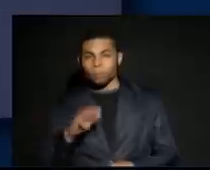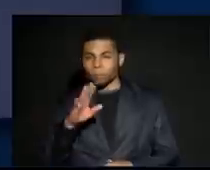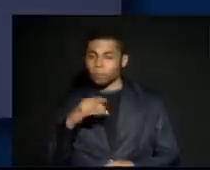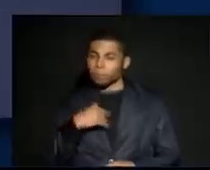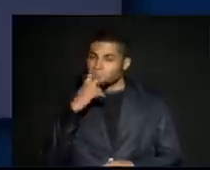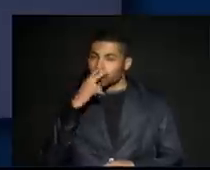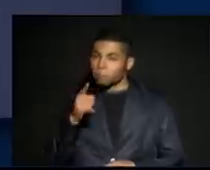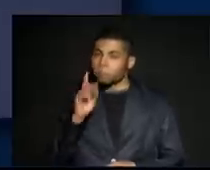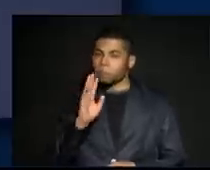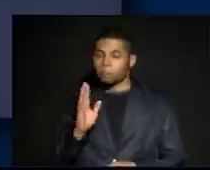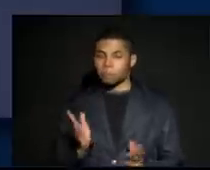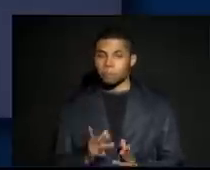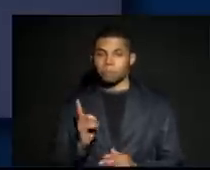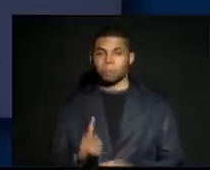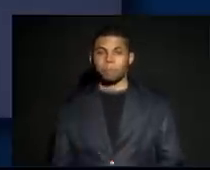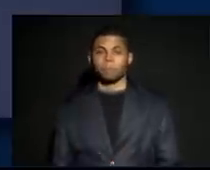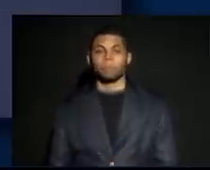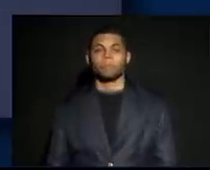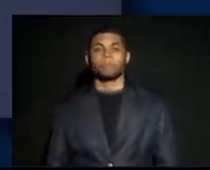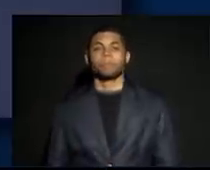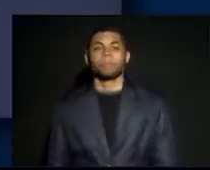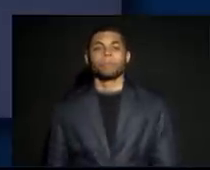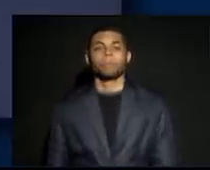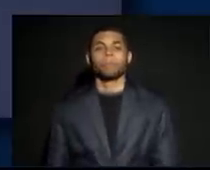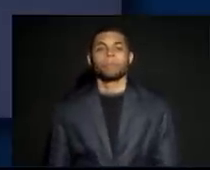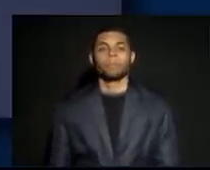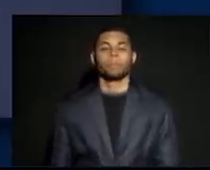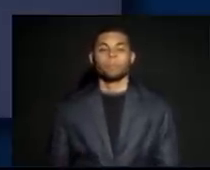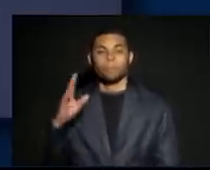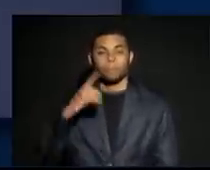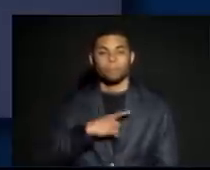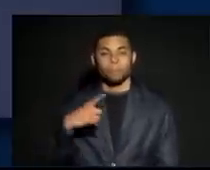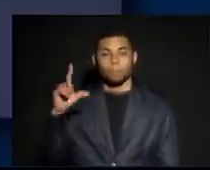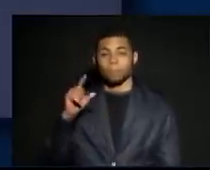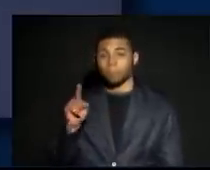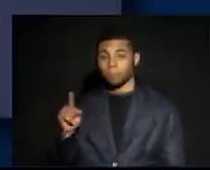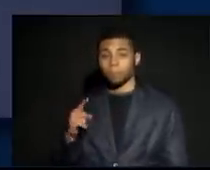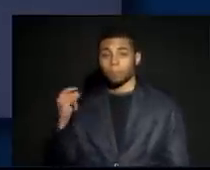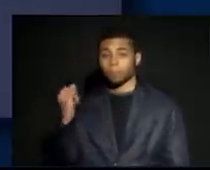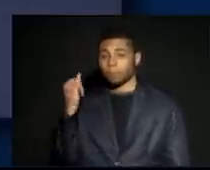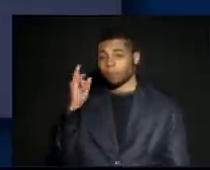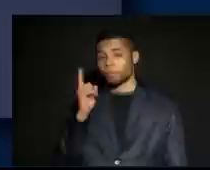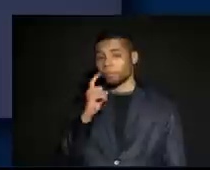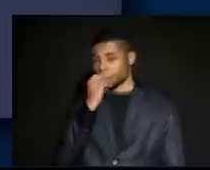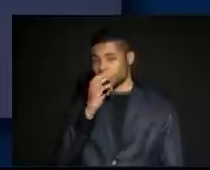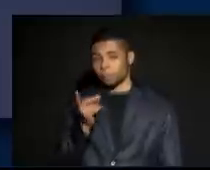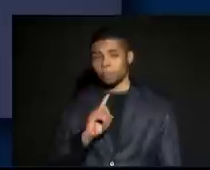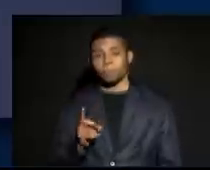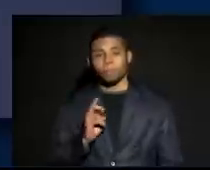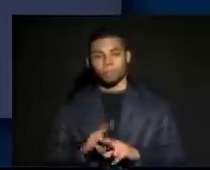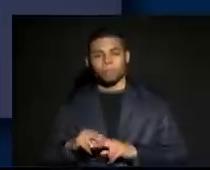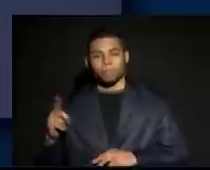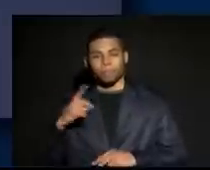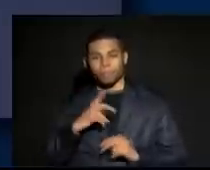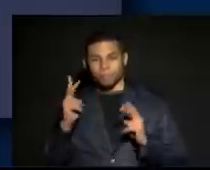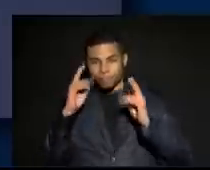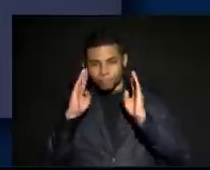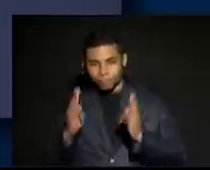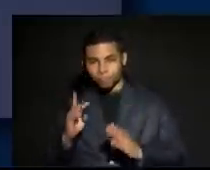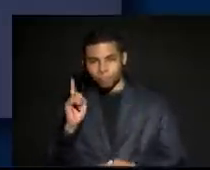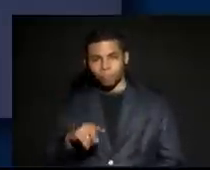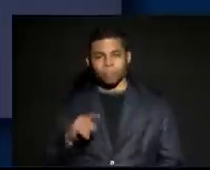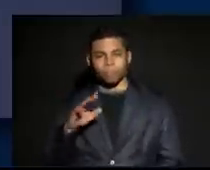base agora tem um caso base que também não é muito bom que é alguma dessa tensão